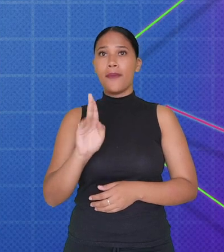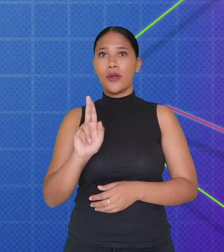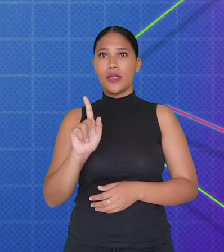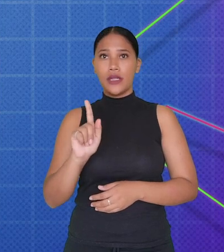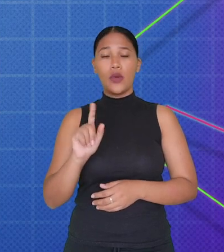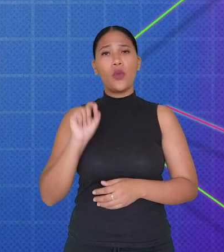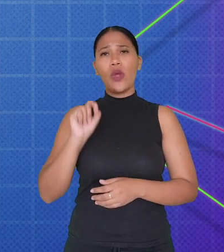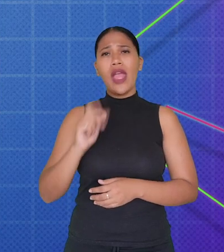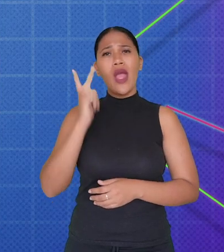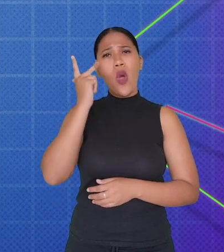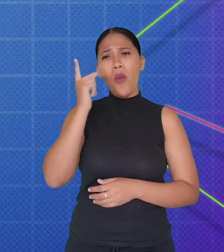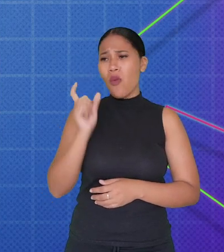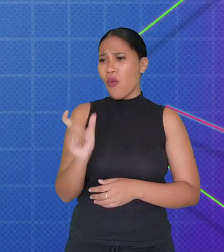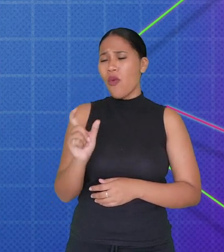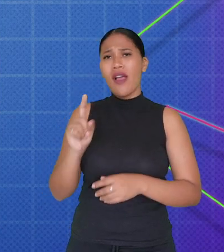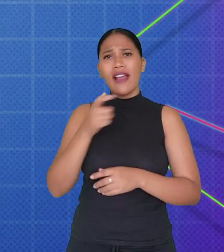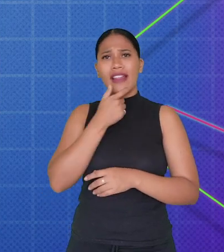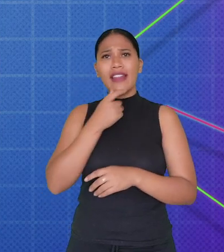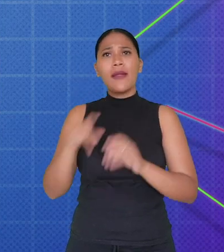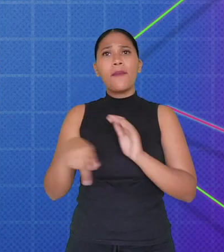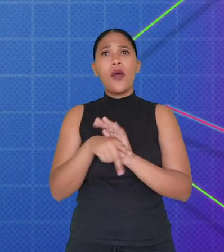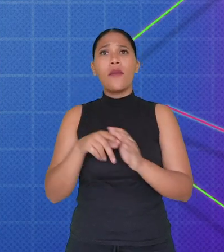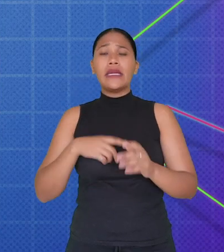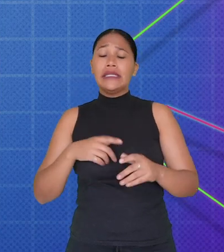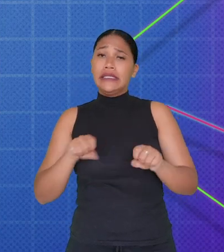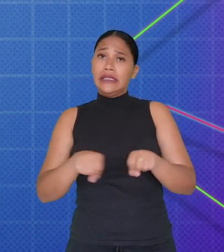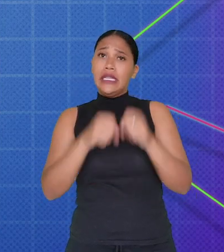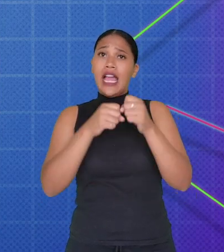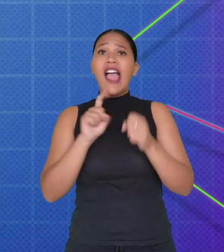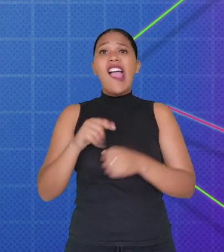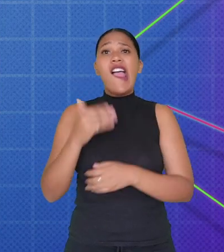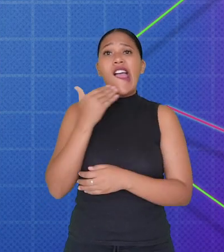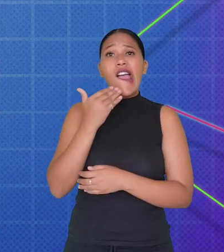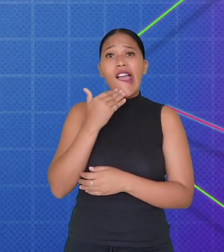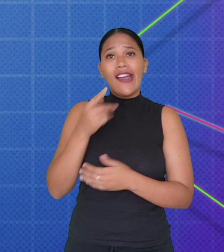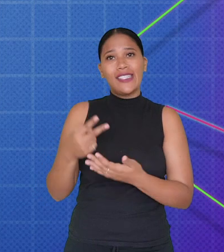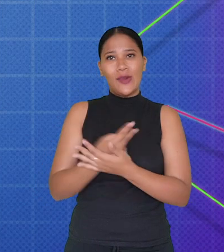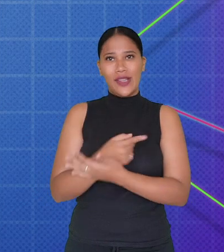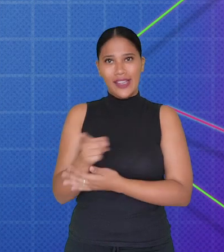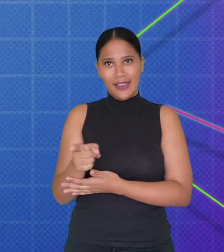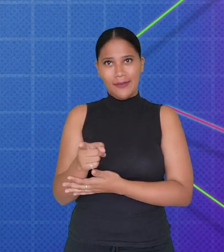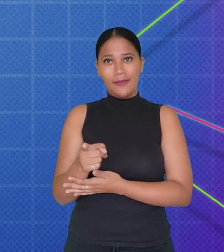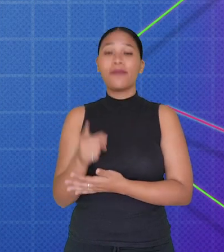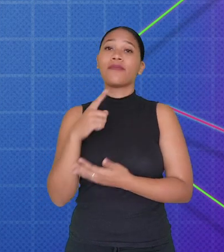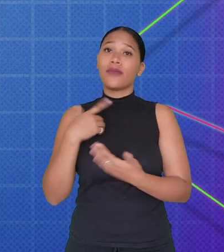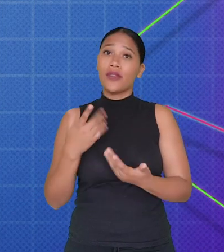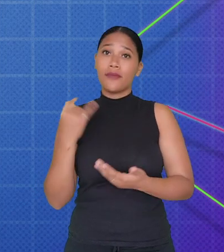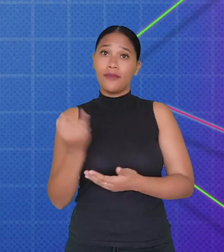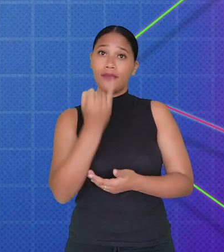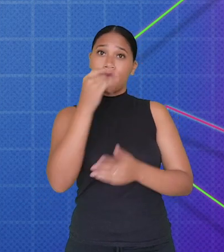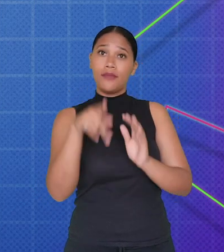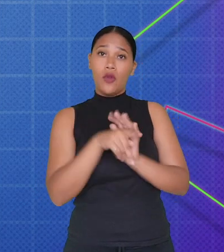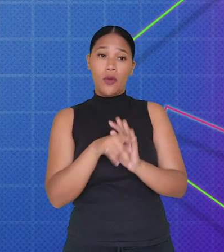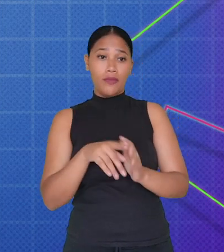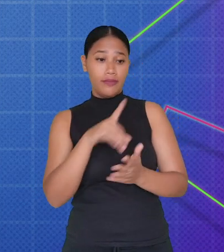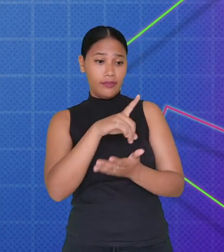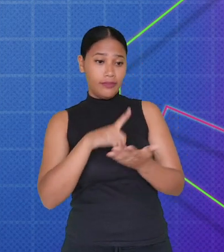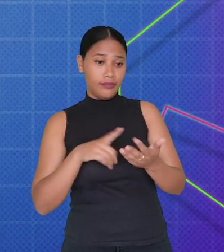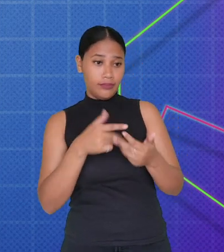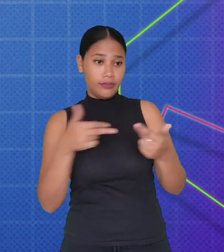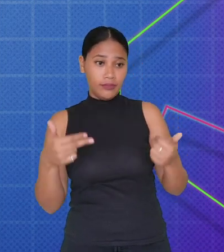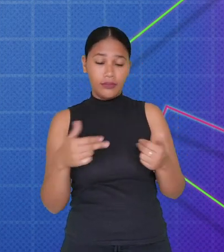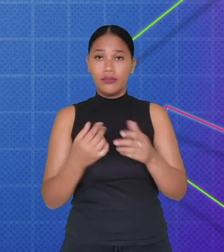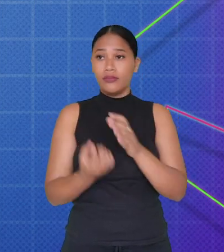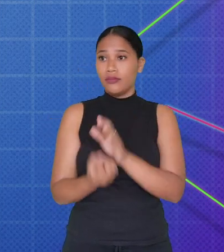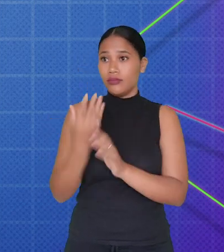erros de programação são um problema comum em jogos e podem afetar significativamente a experiência do jogador por isso é fundamental que os